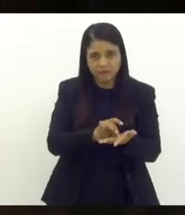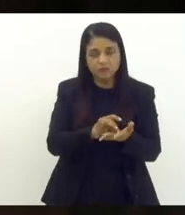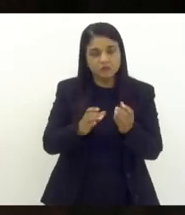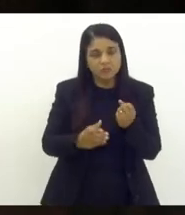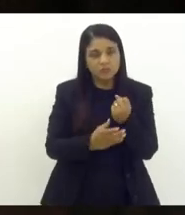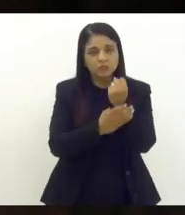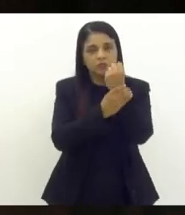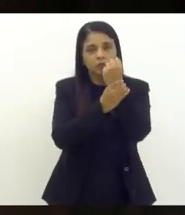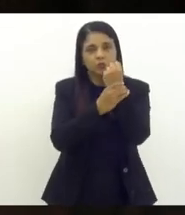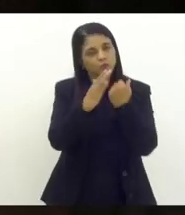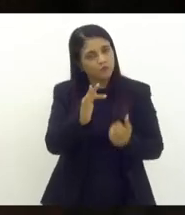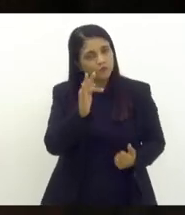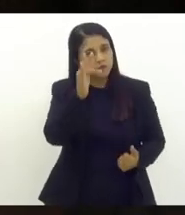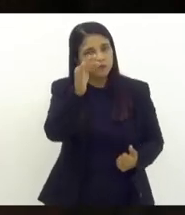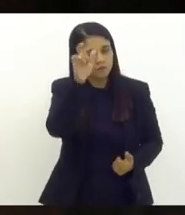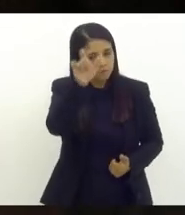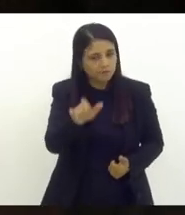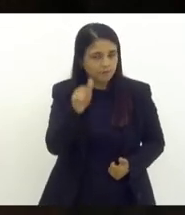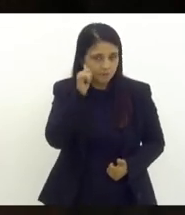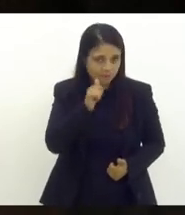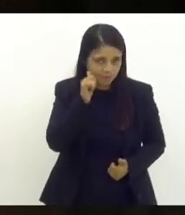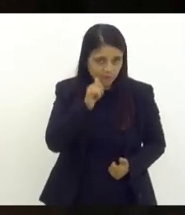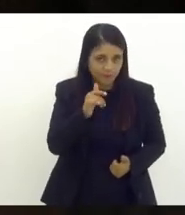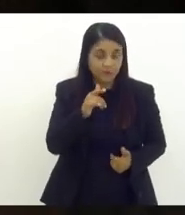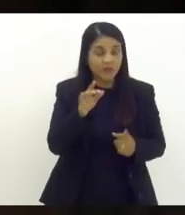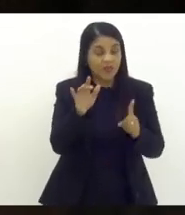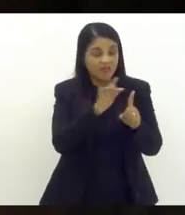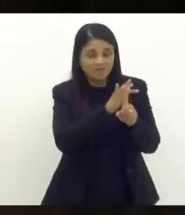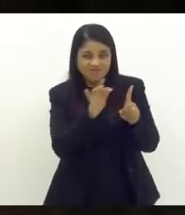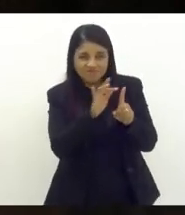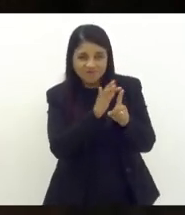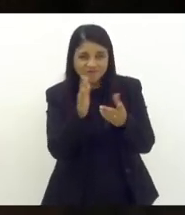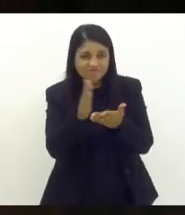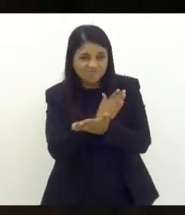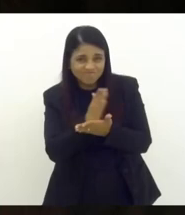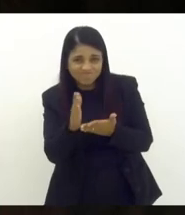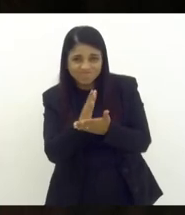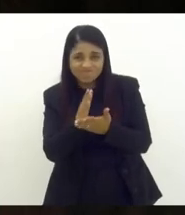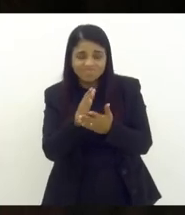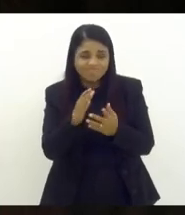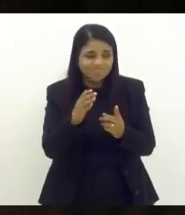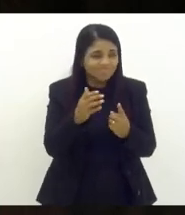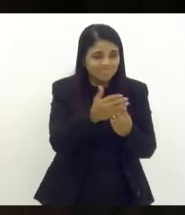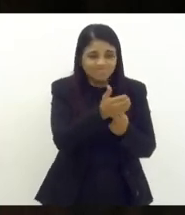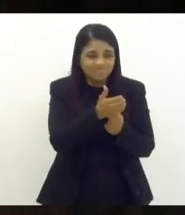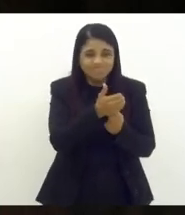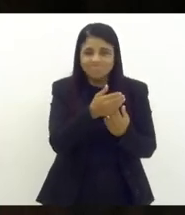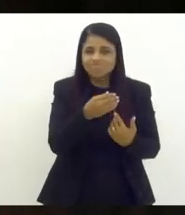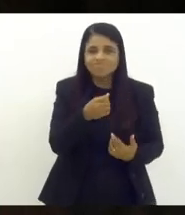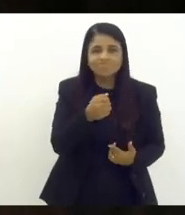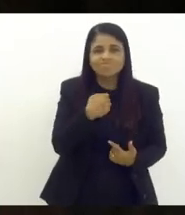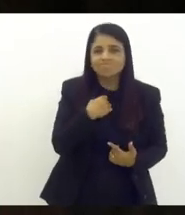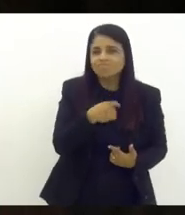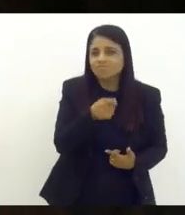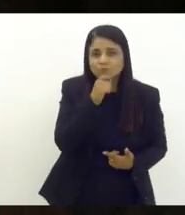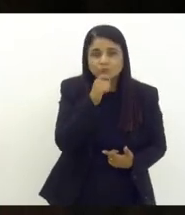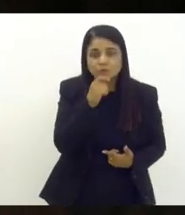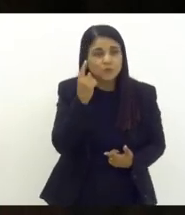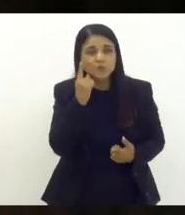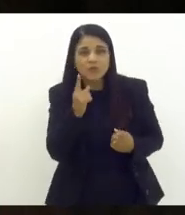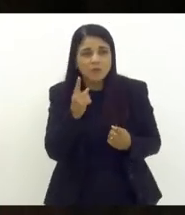todas as mulheres muitas vezes as vítimas se sentem desamparadas e sem saber a quem